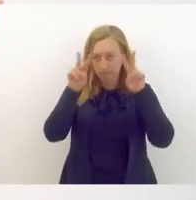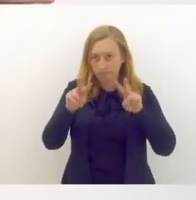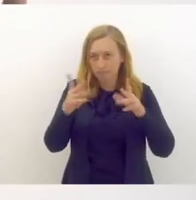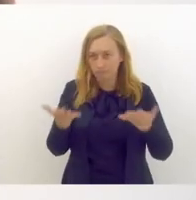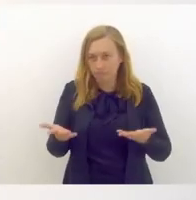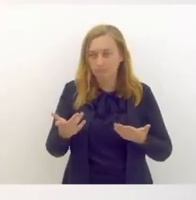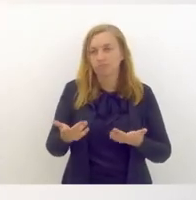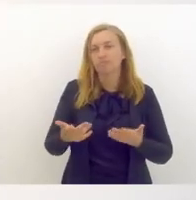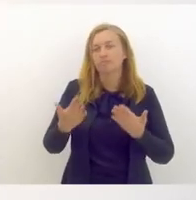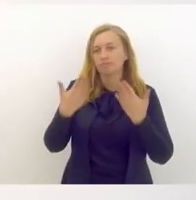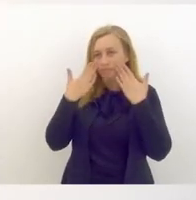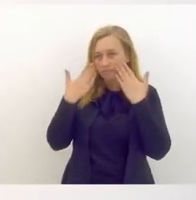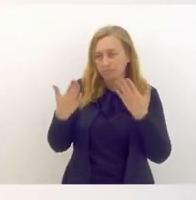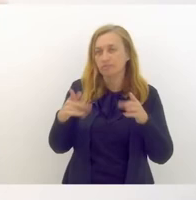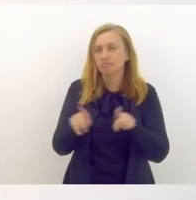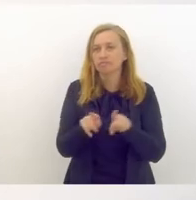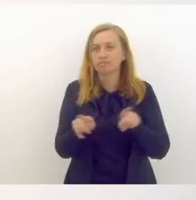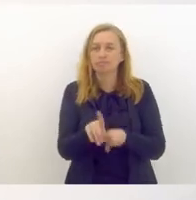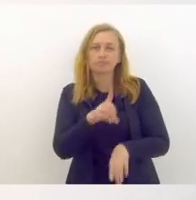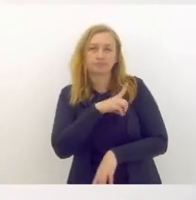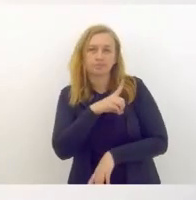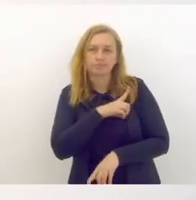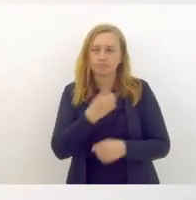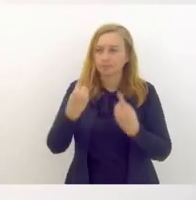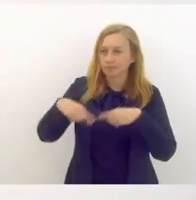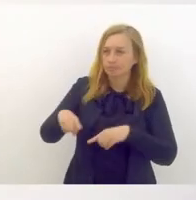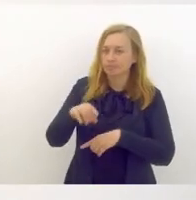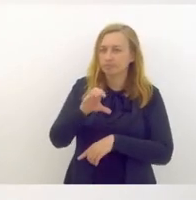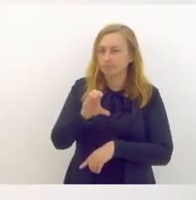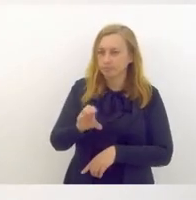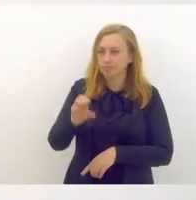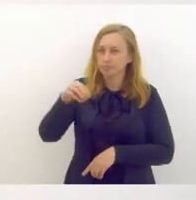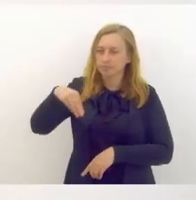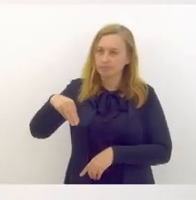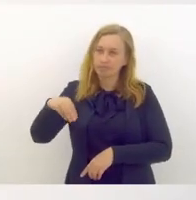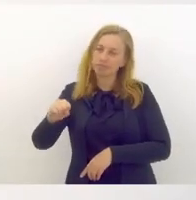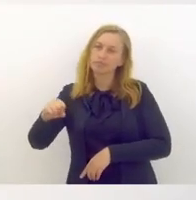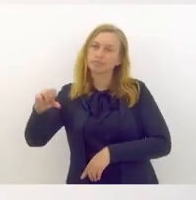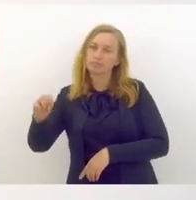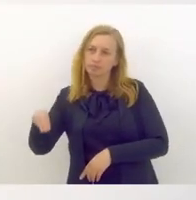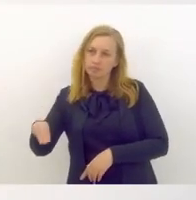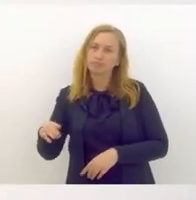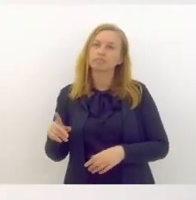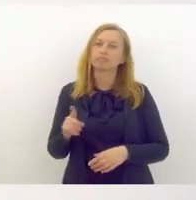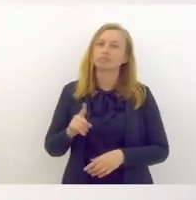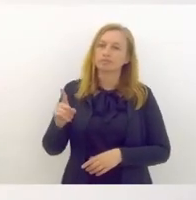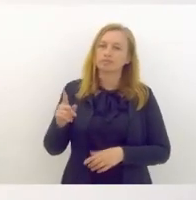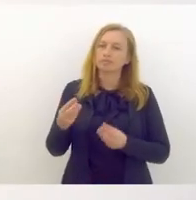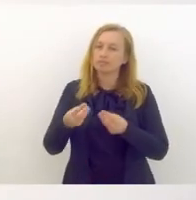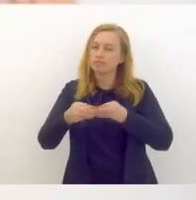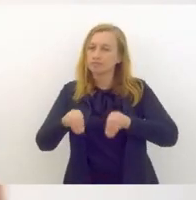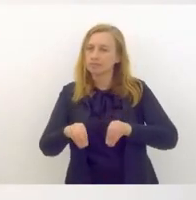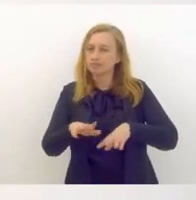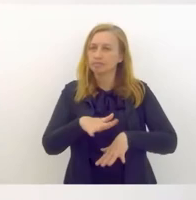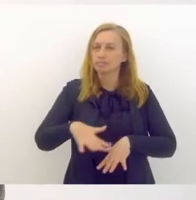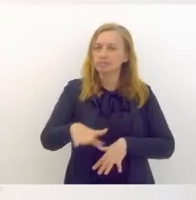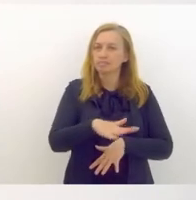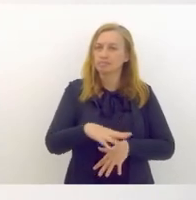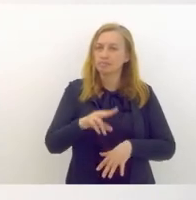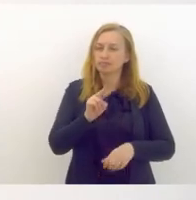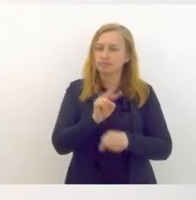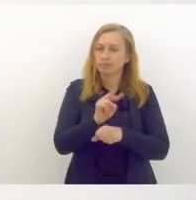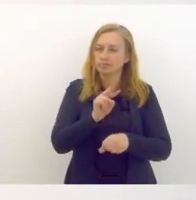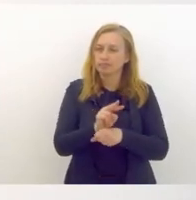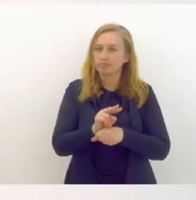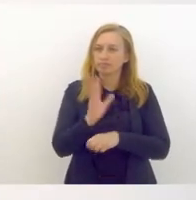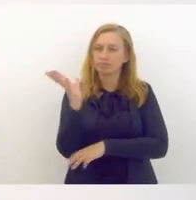também representamos na Delegacia do Meio Ambiente contra a CSN pelo fato dela estar prejudicando as áreas de preservação permanente